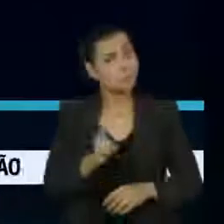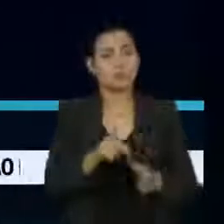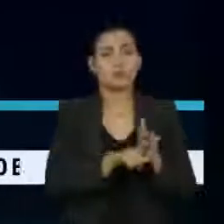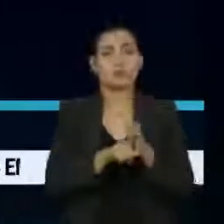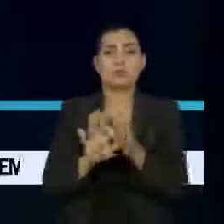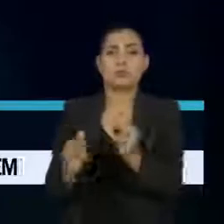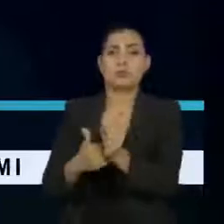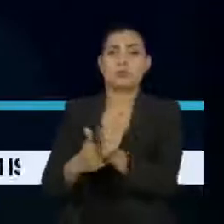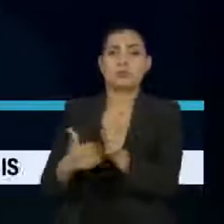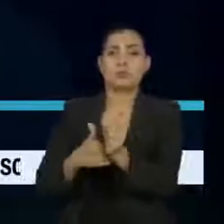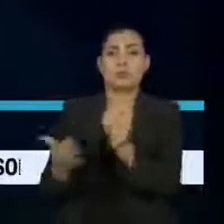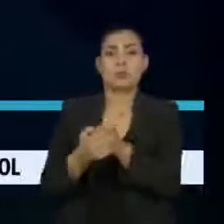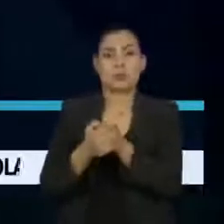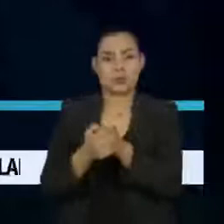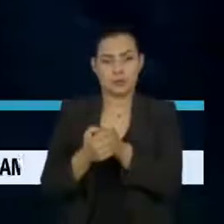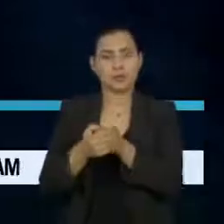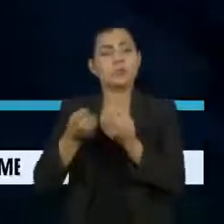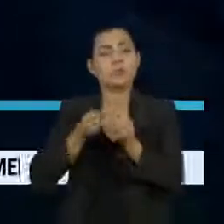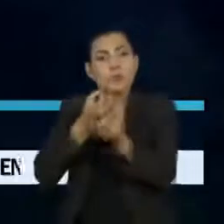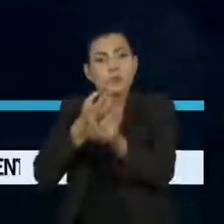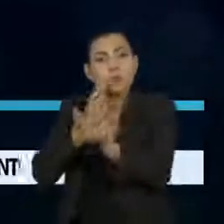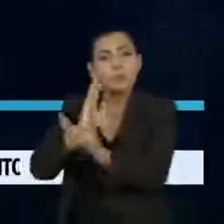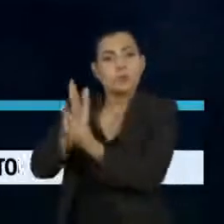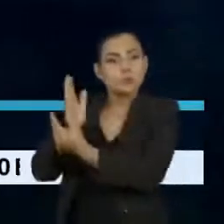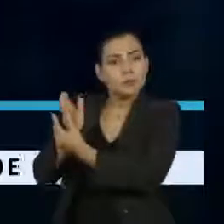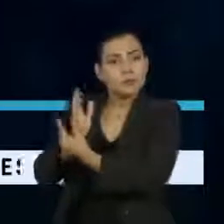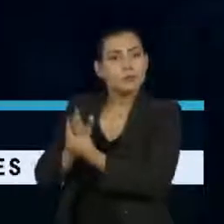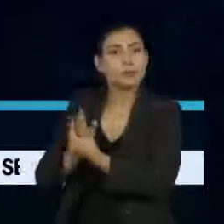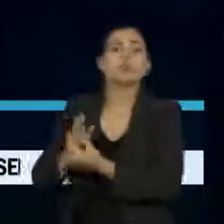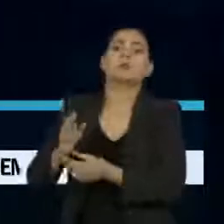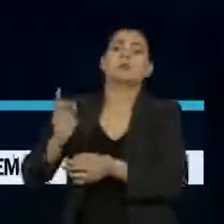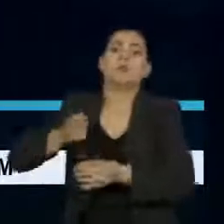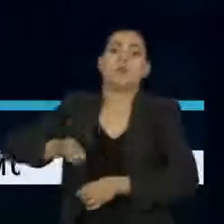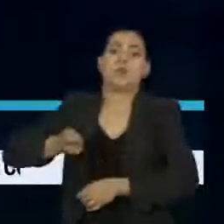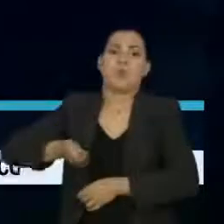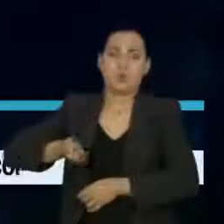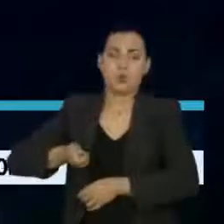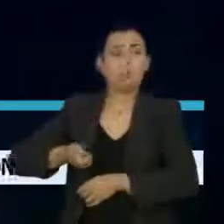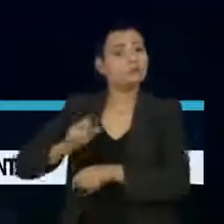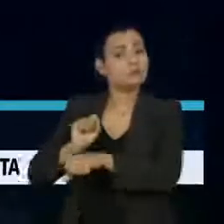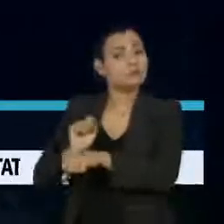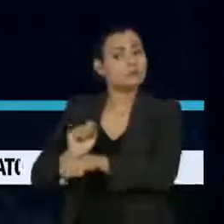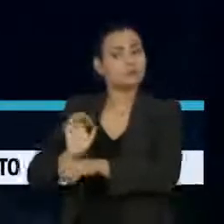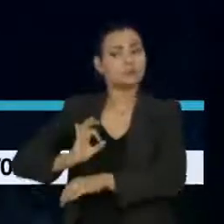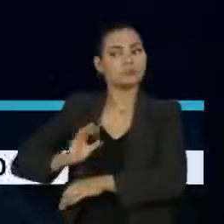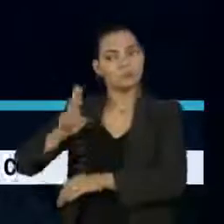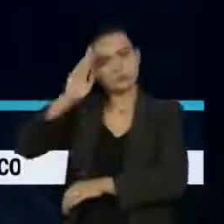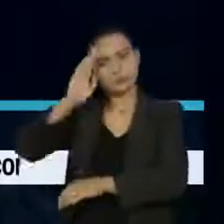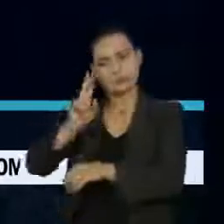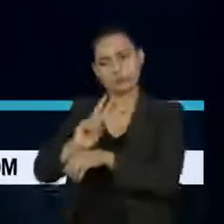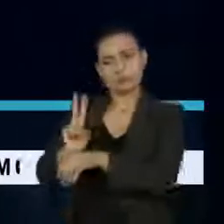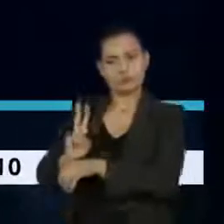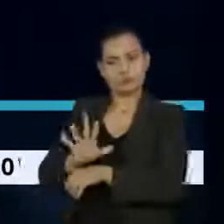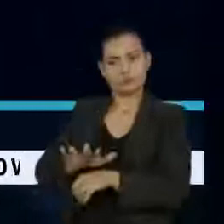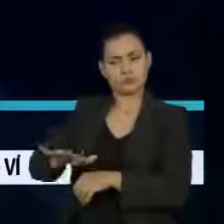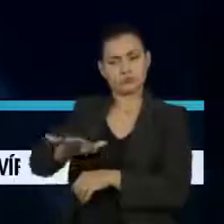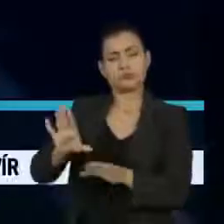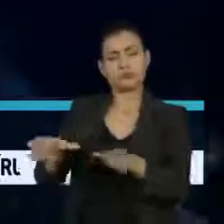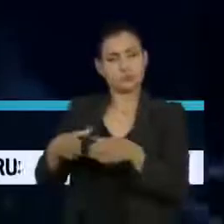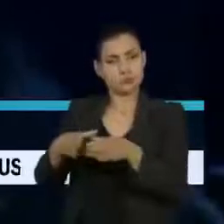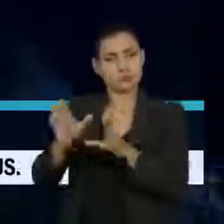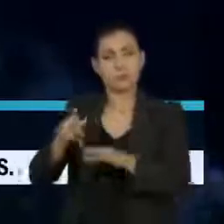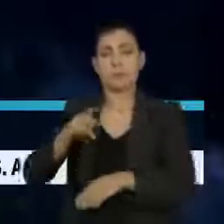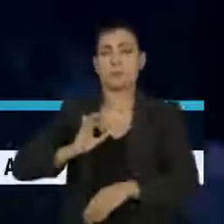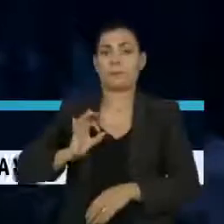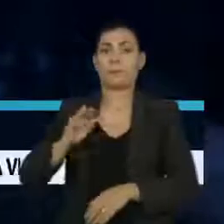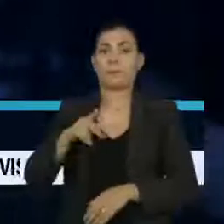sob sigilo com o cumprimento de solicitações feitas pela promotoria. O inquérito policial militar instaurado pela Corregedoria